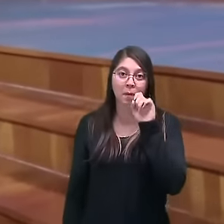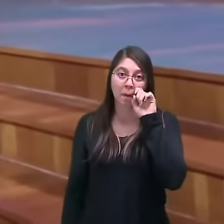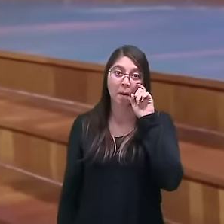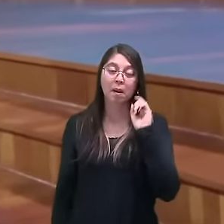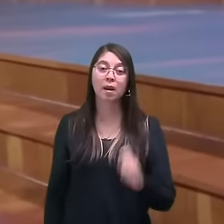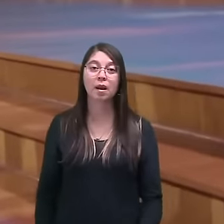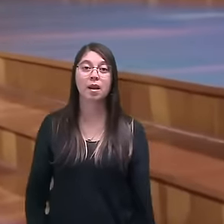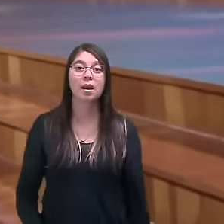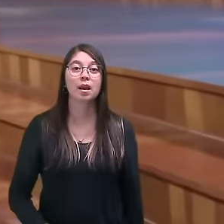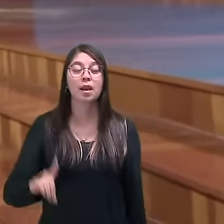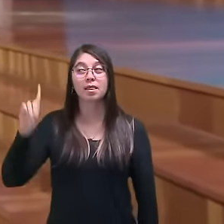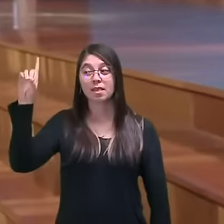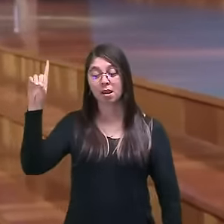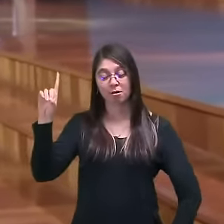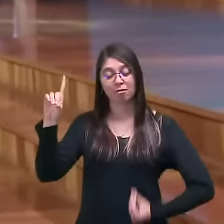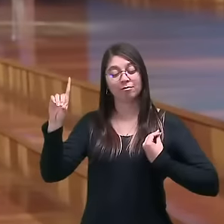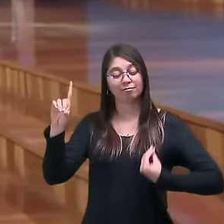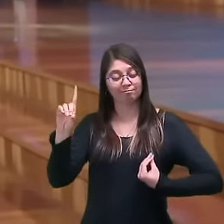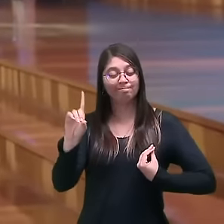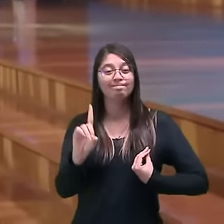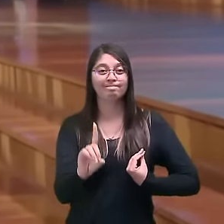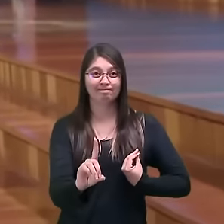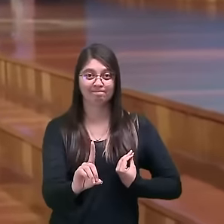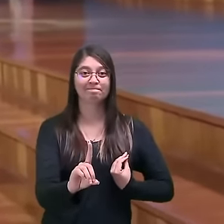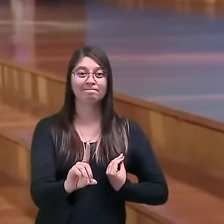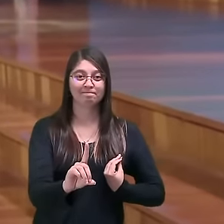Deus está aqui.